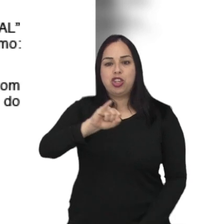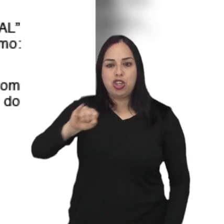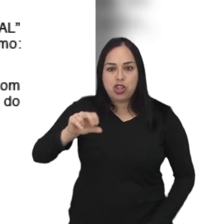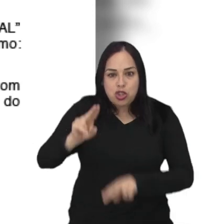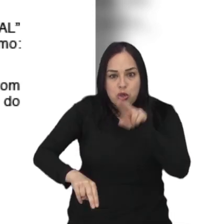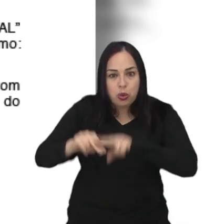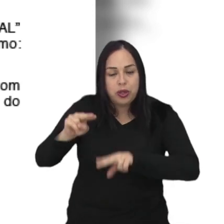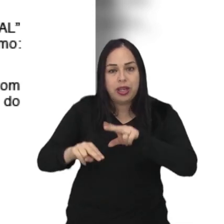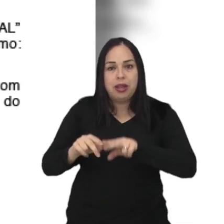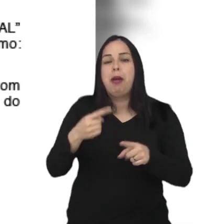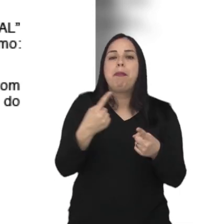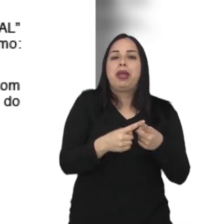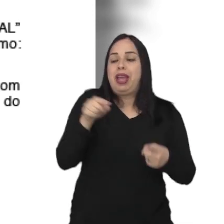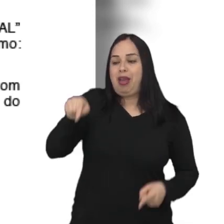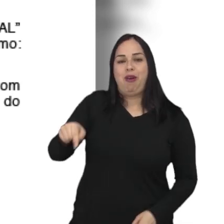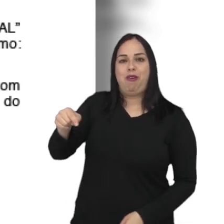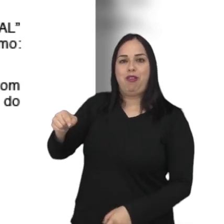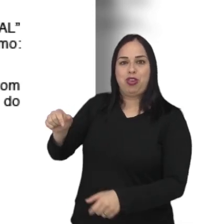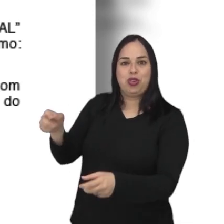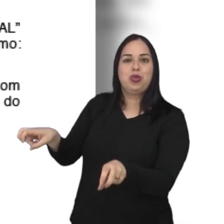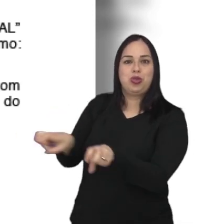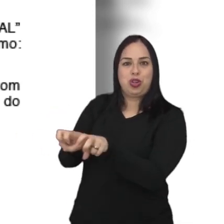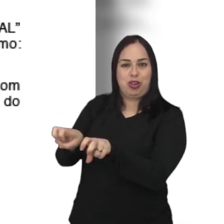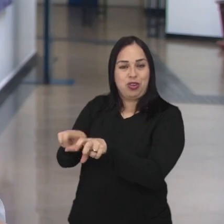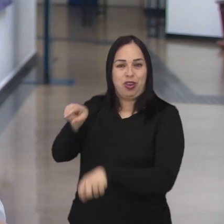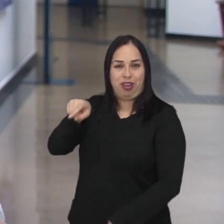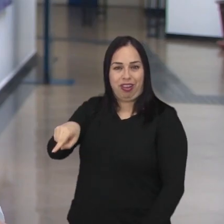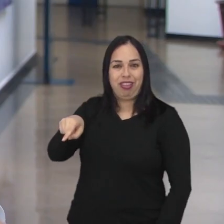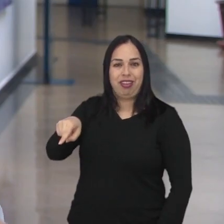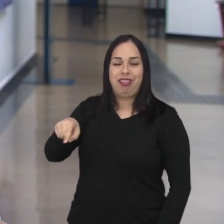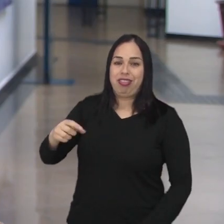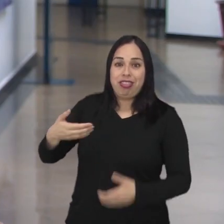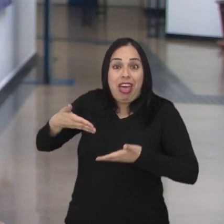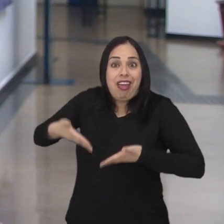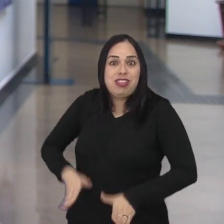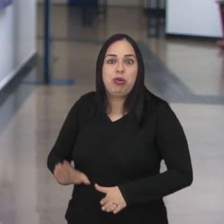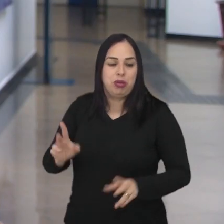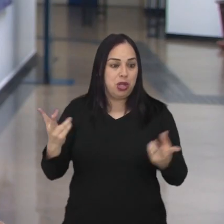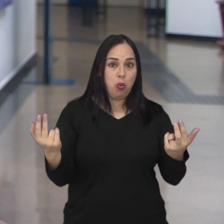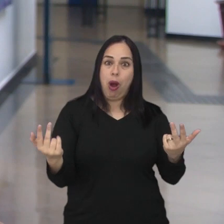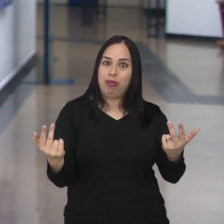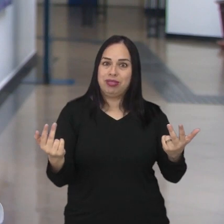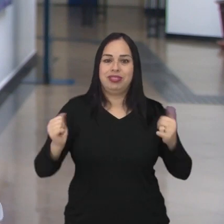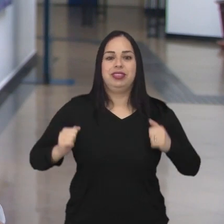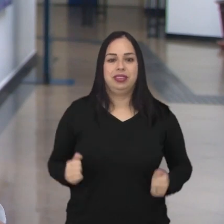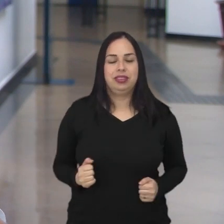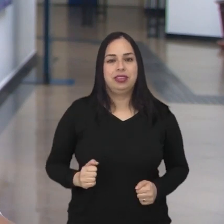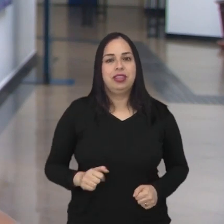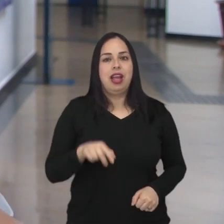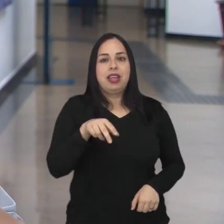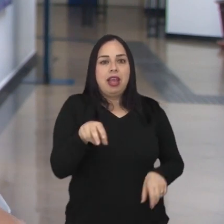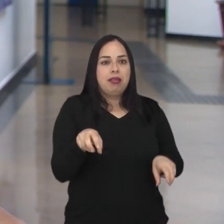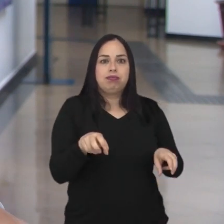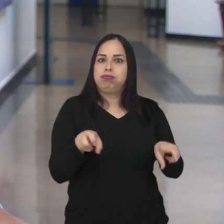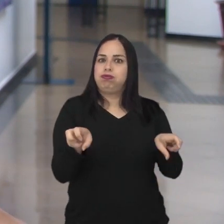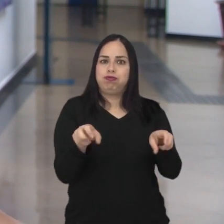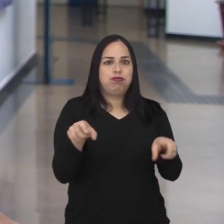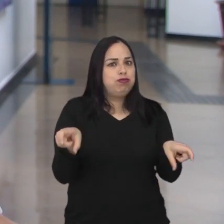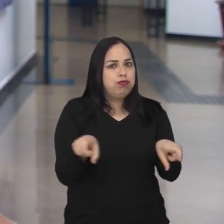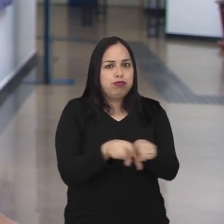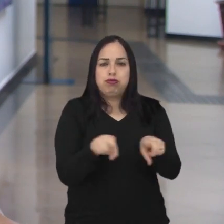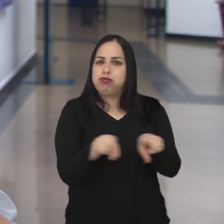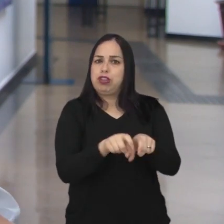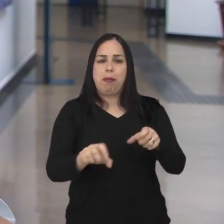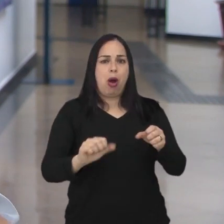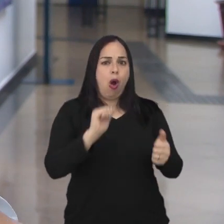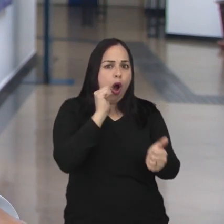de junho, dia de nascimento do Falcão. É a modalidade de futebol, uma modalidade também de futebol, a mais